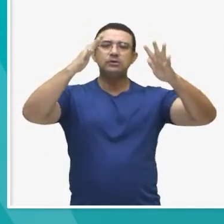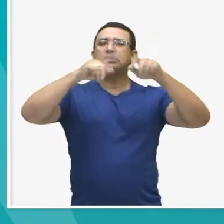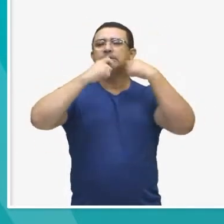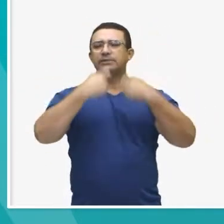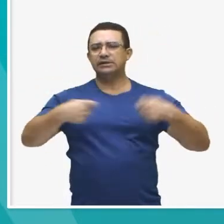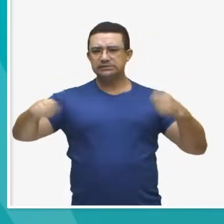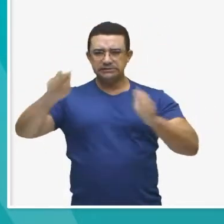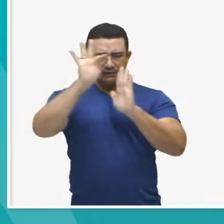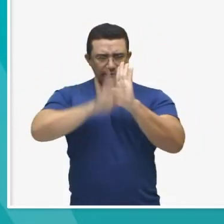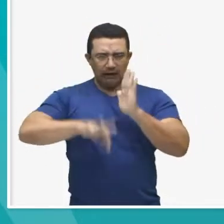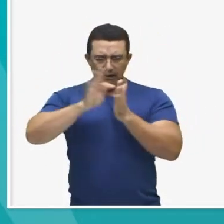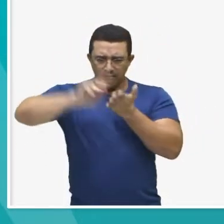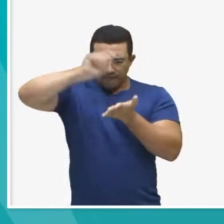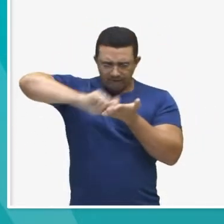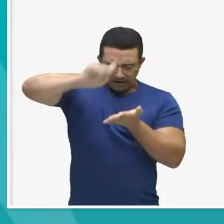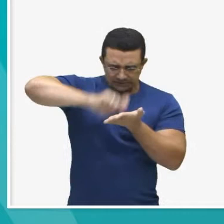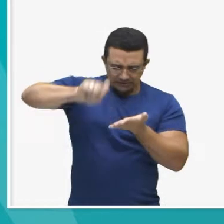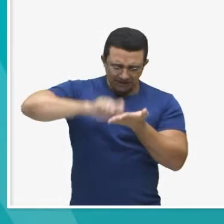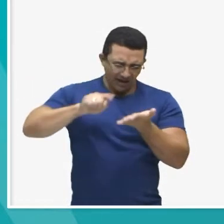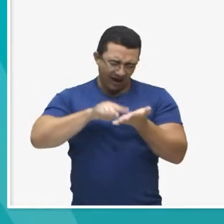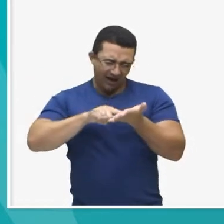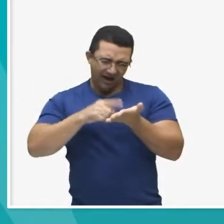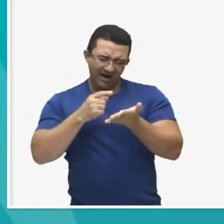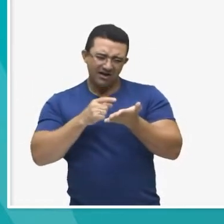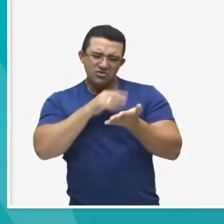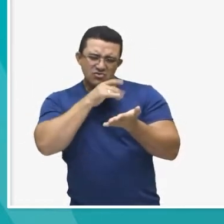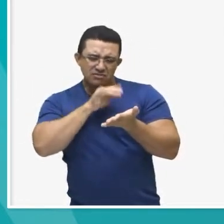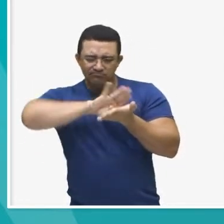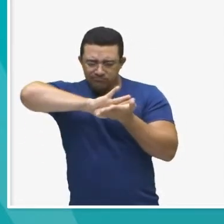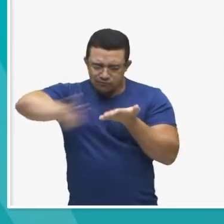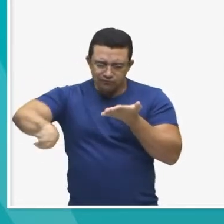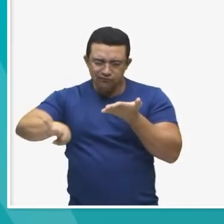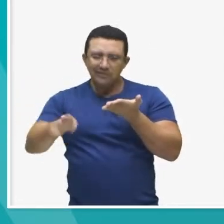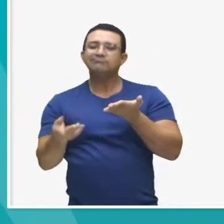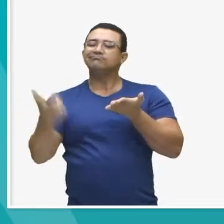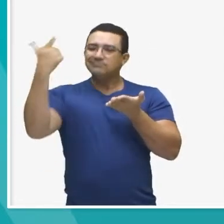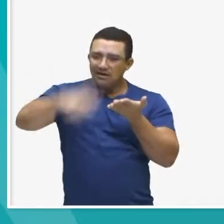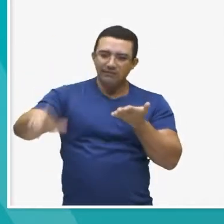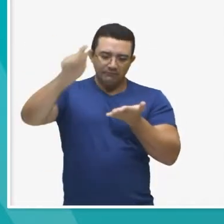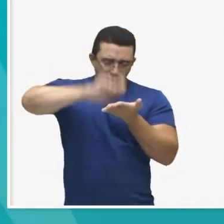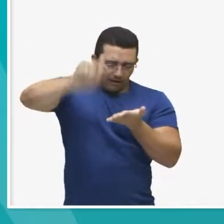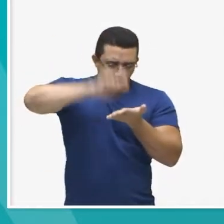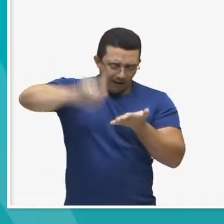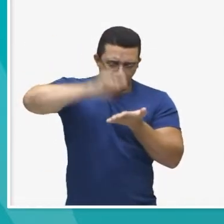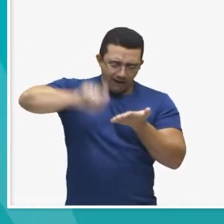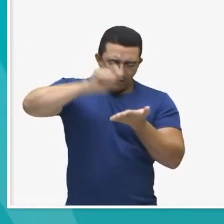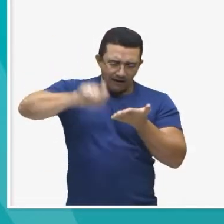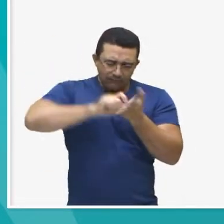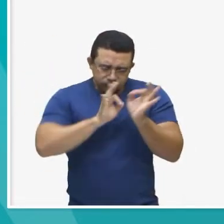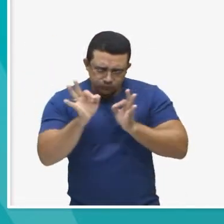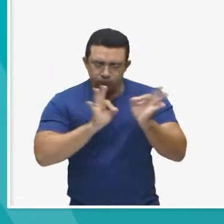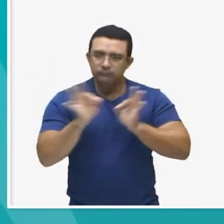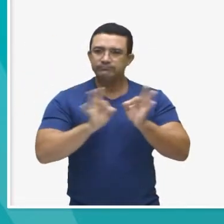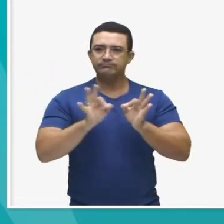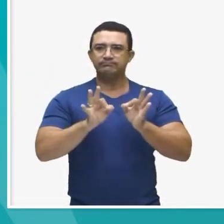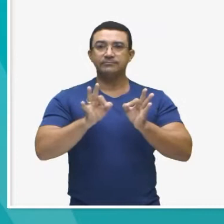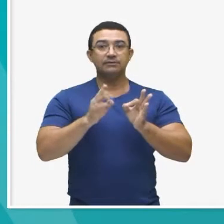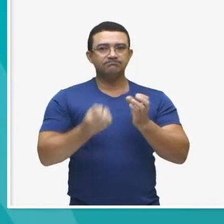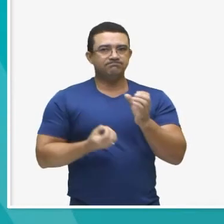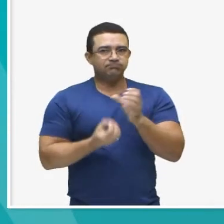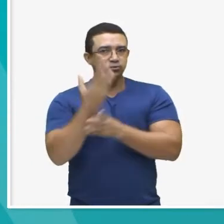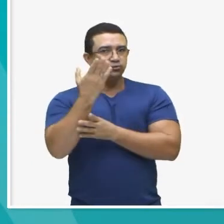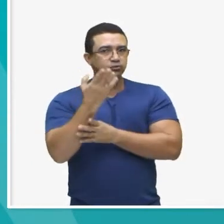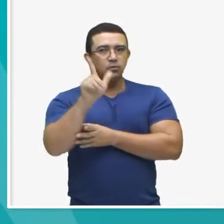atinja a sua forma mais perfeita. E nesse processo isso vai resultar em quê? Numa literatura,